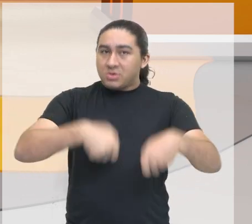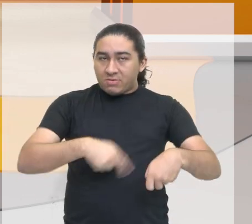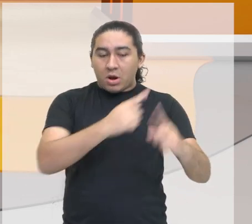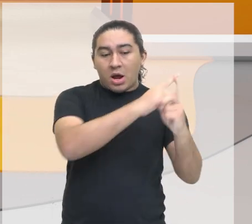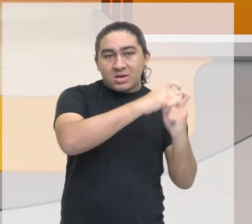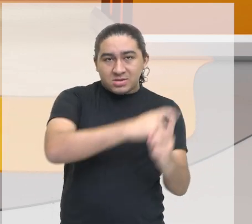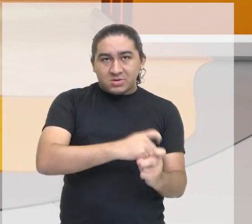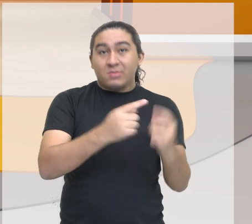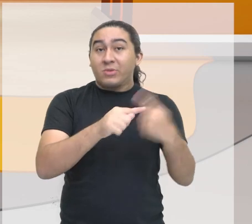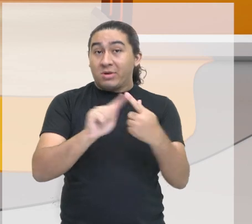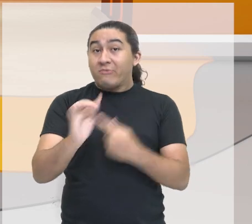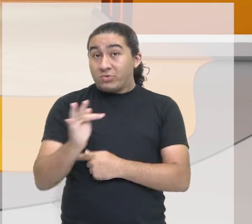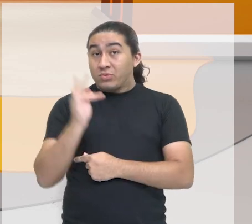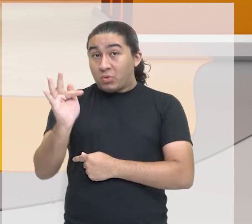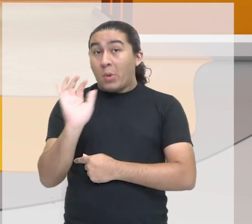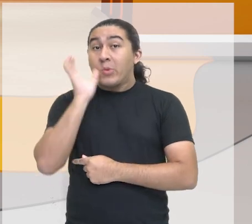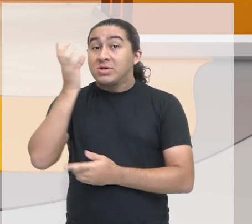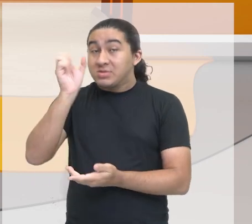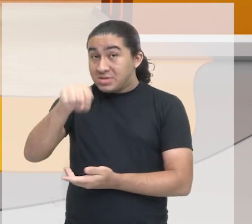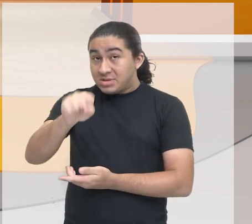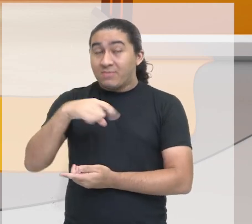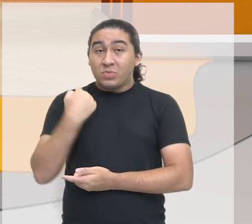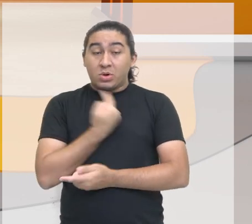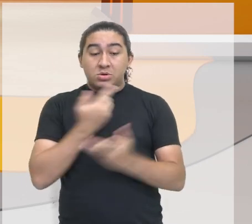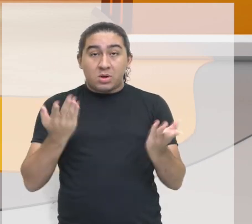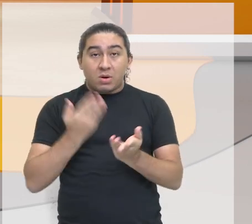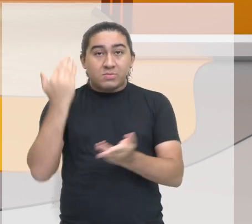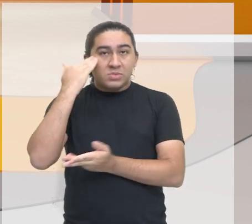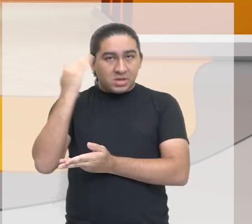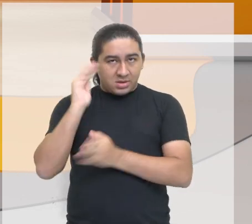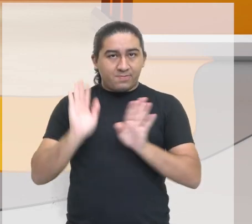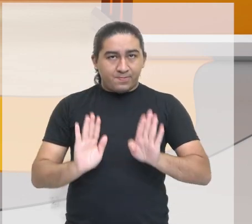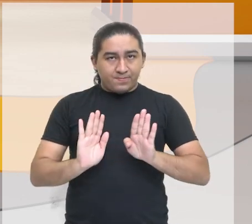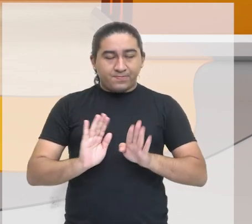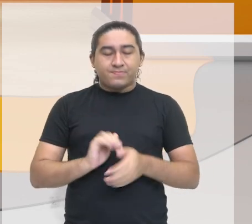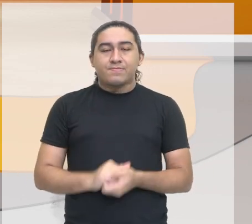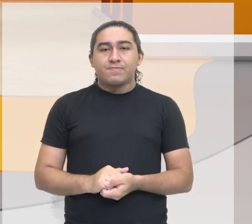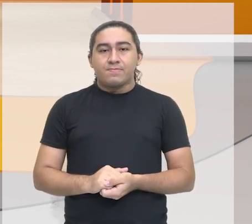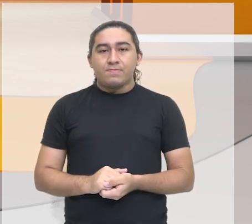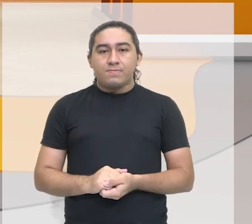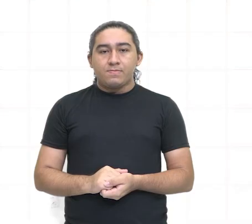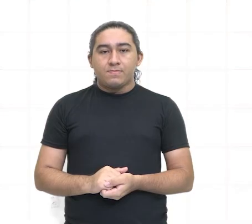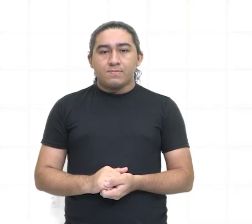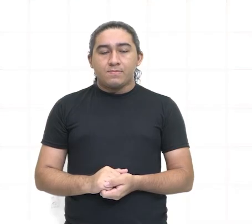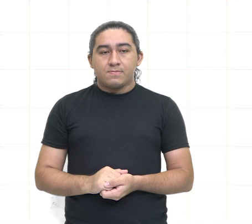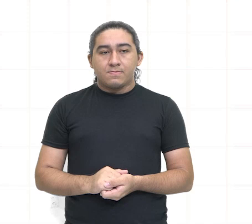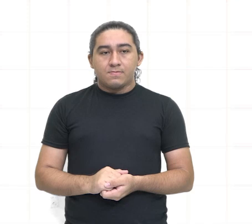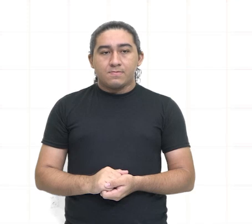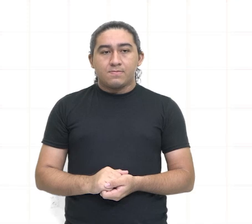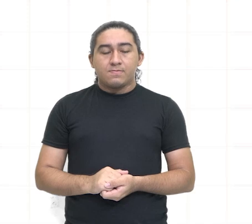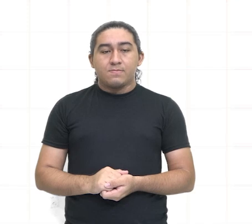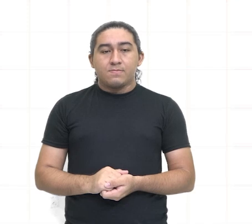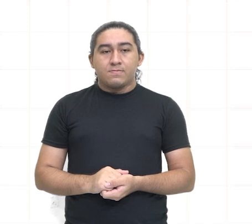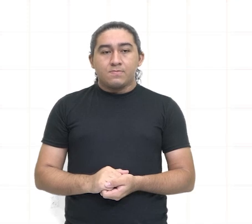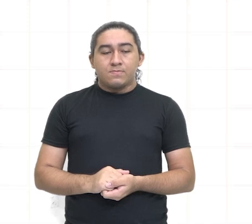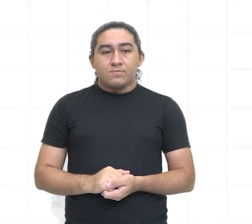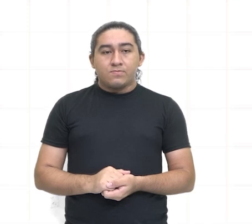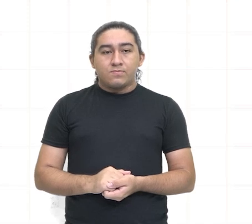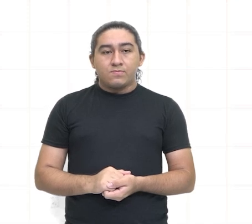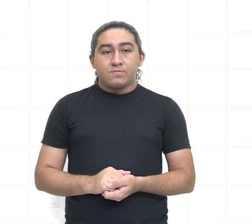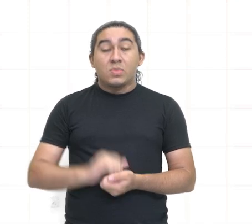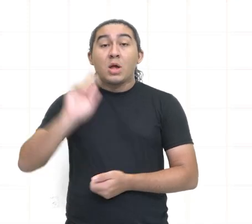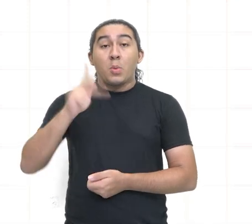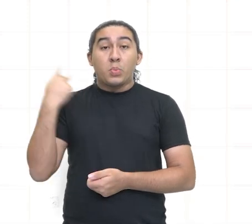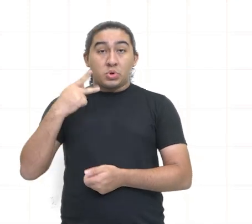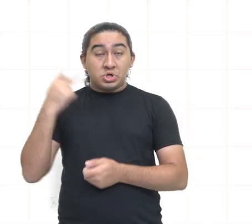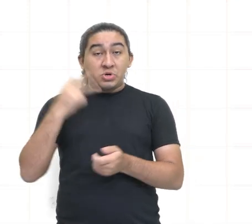nazistas, como de fato aconteceu, e a gente vai entender daqui a pouco. Adiante, vamos lá, galera. A política